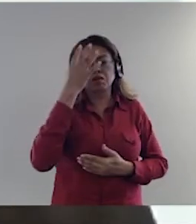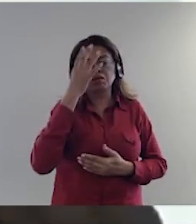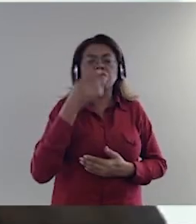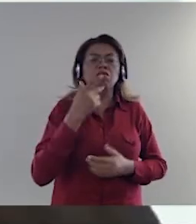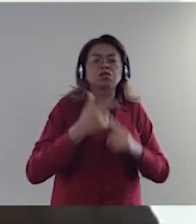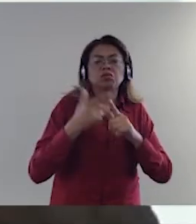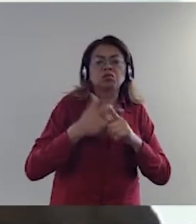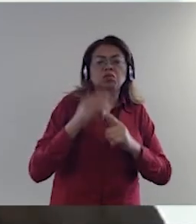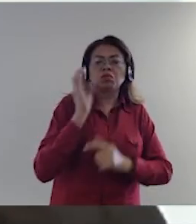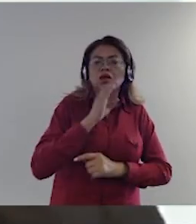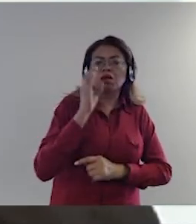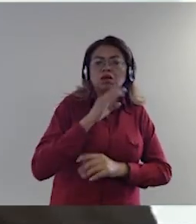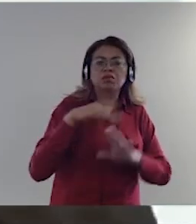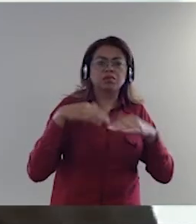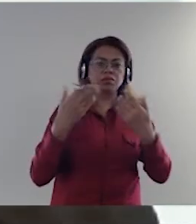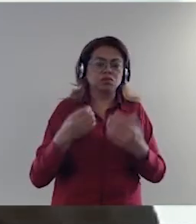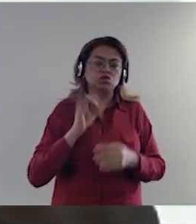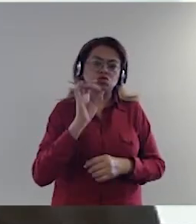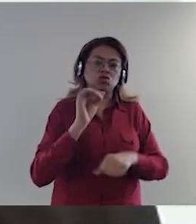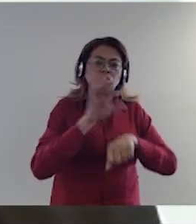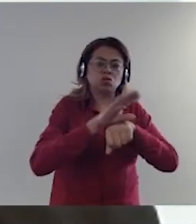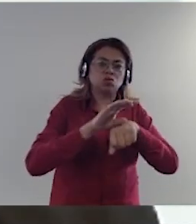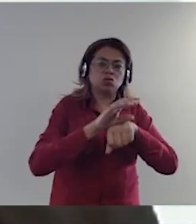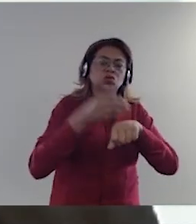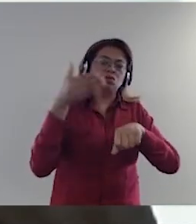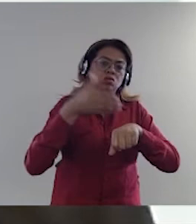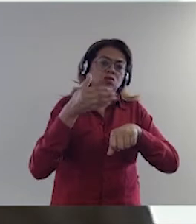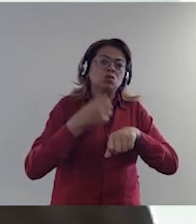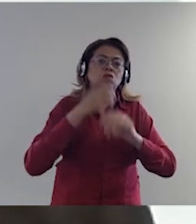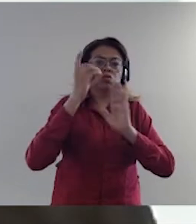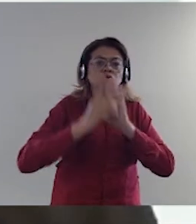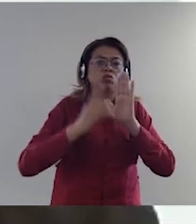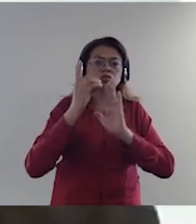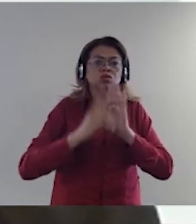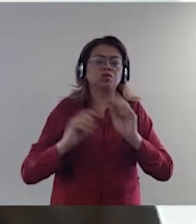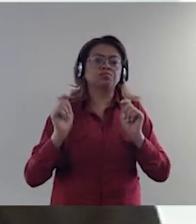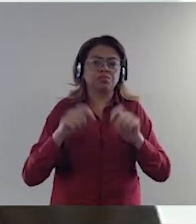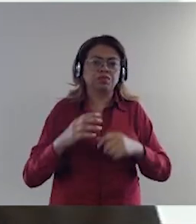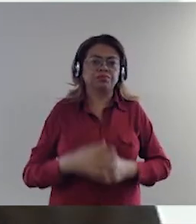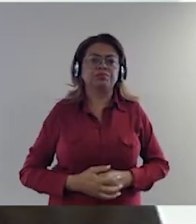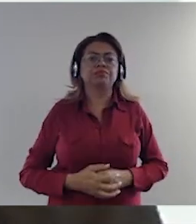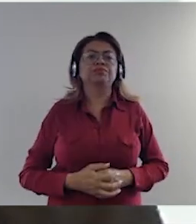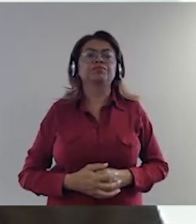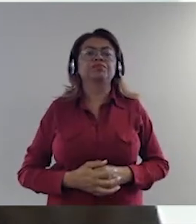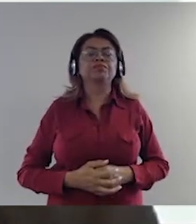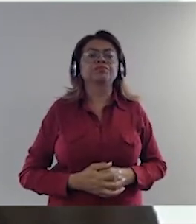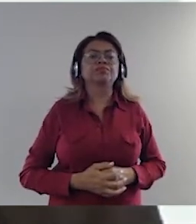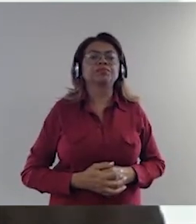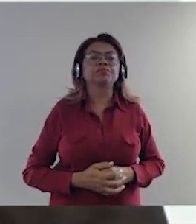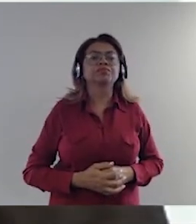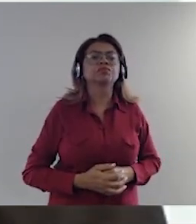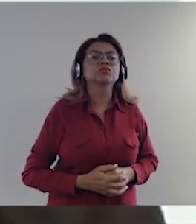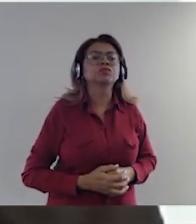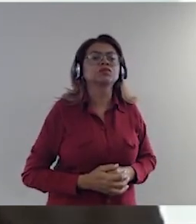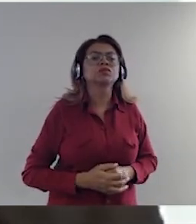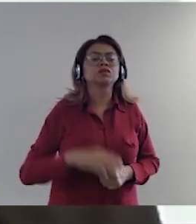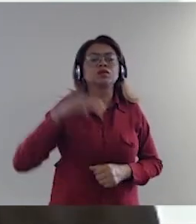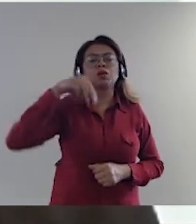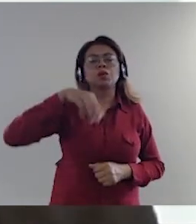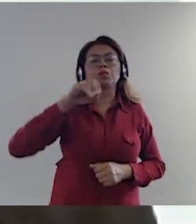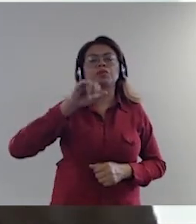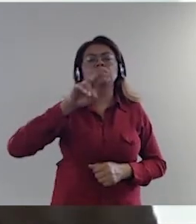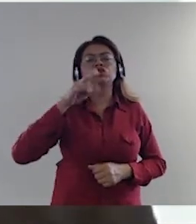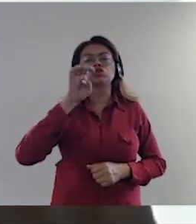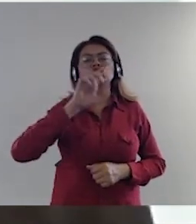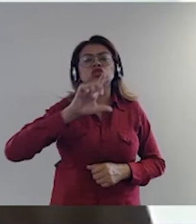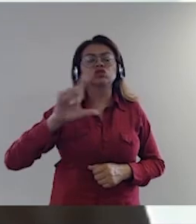apenas com a Constituição, né, apenas com o direito positivo. E aí, Michel Villers, né, é um